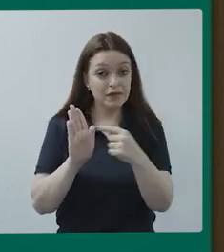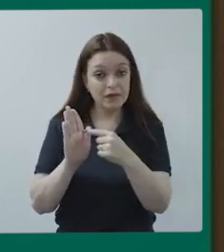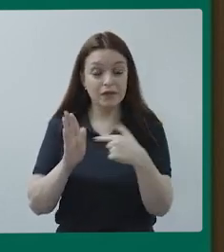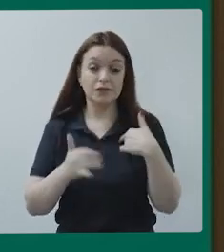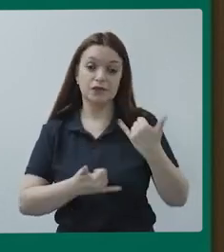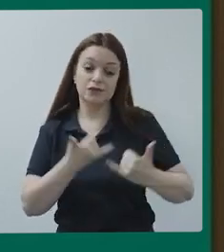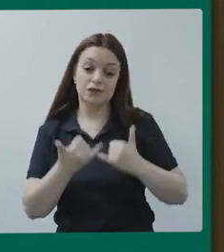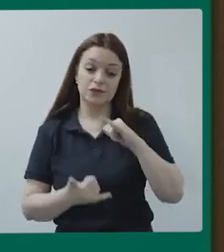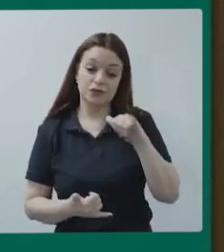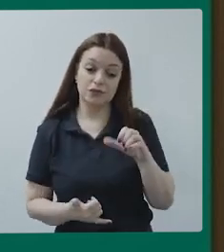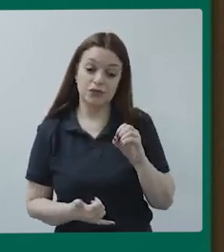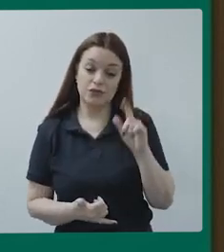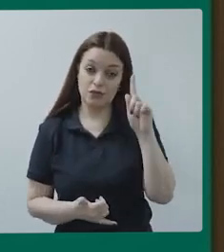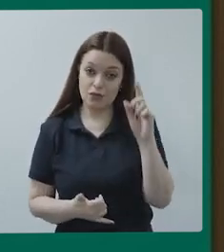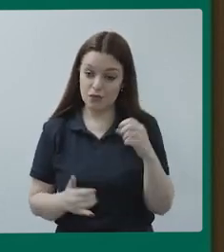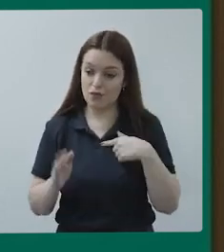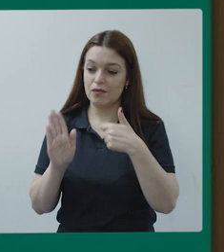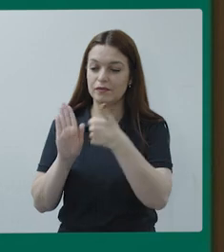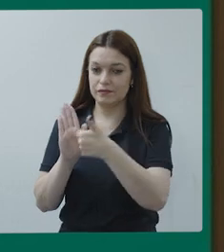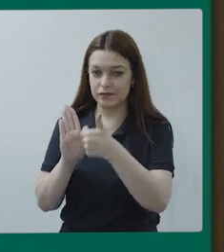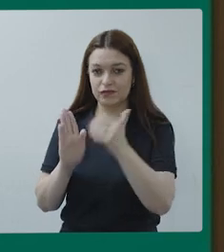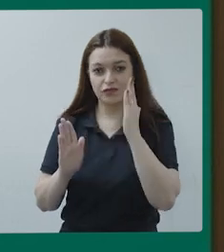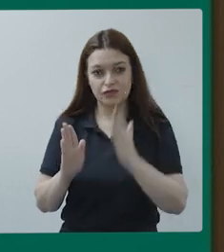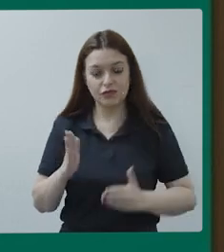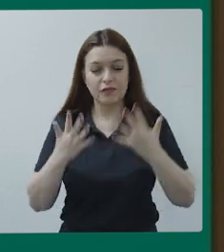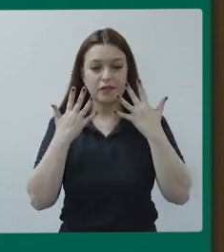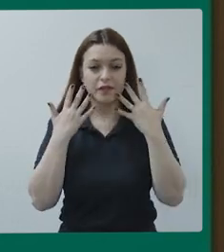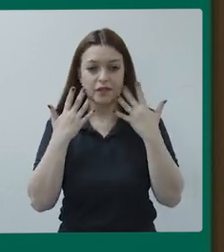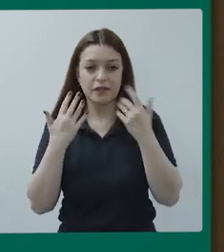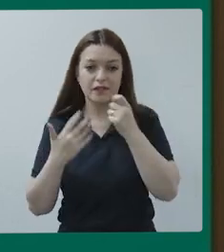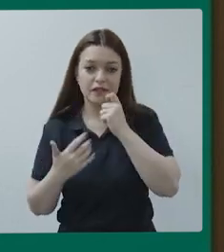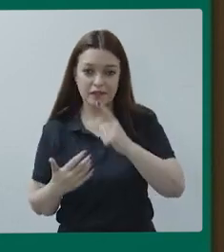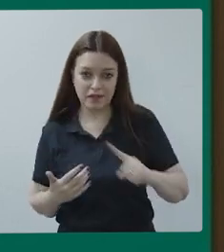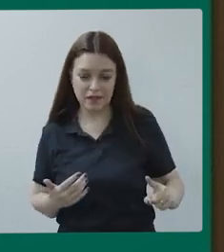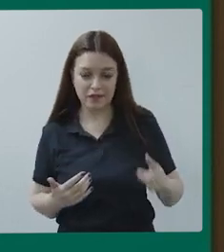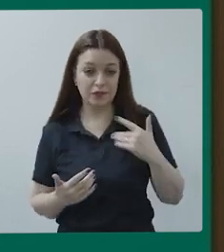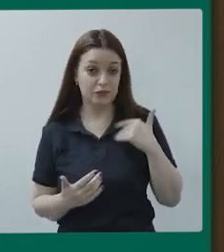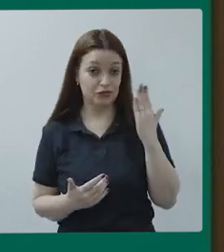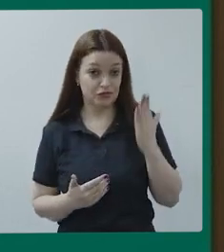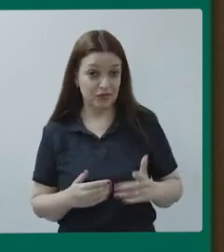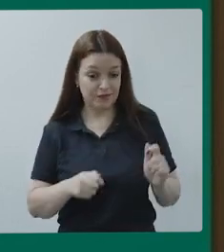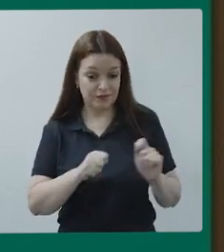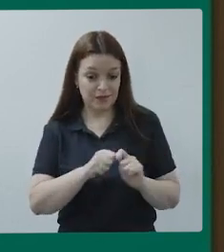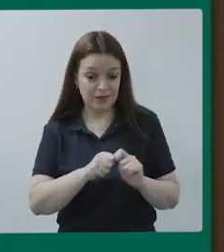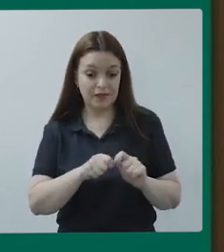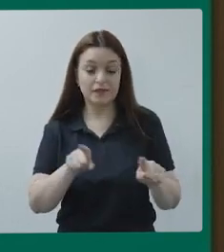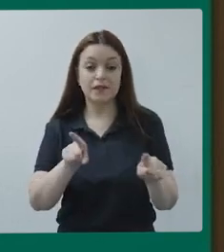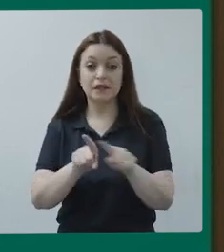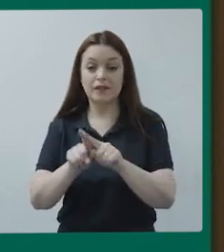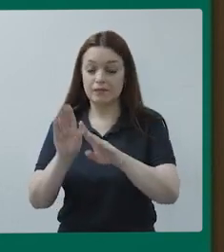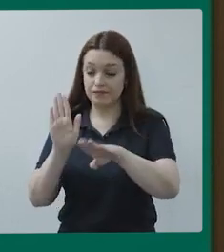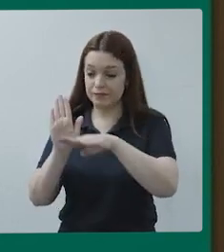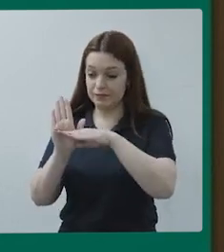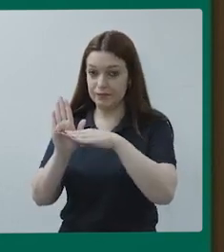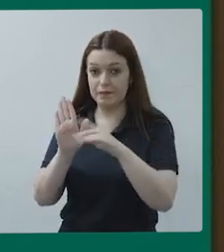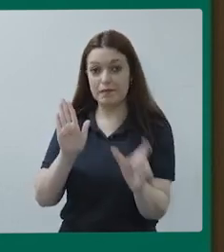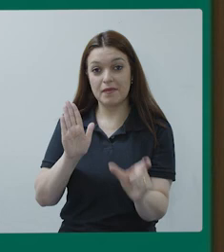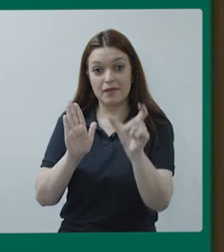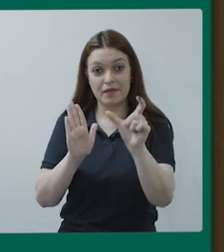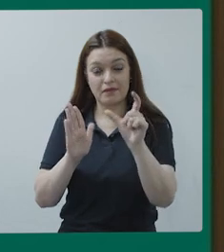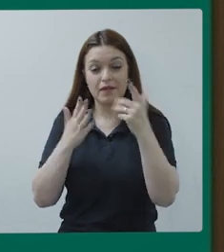jogar, jogamos então o nosso jogo do gato e o rato, né? O jogo da velha, construímos a palavra